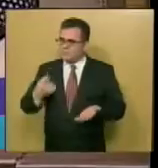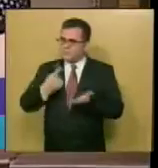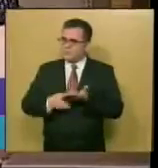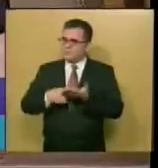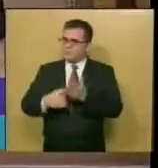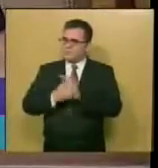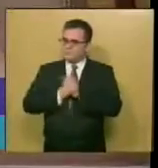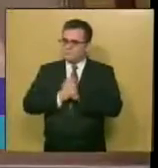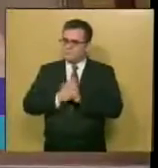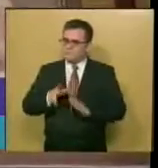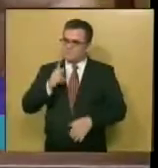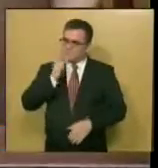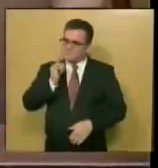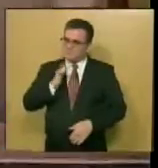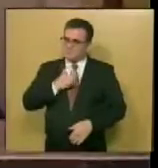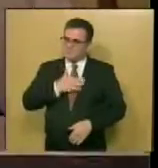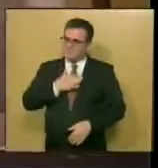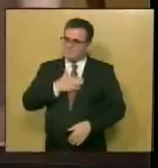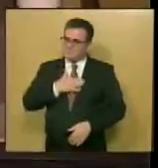pai.